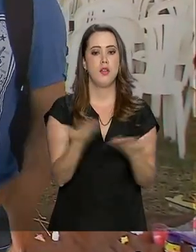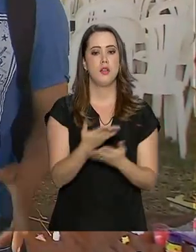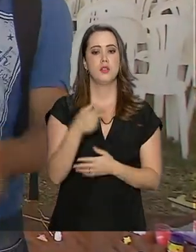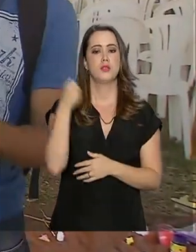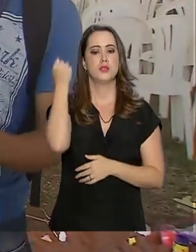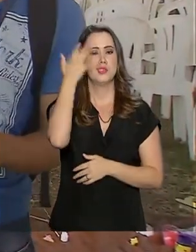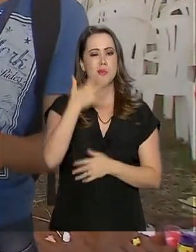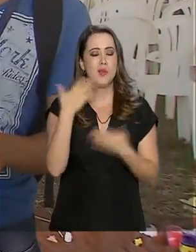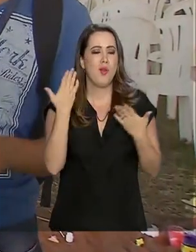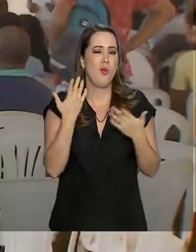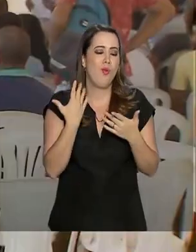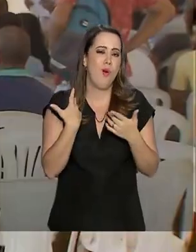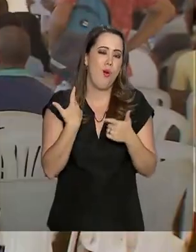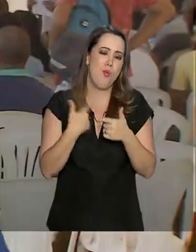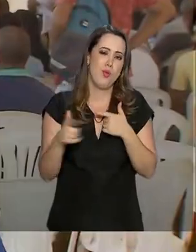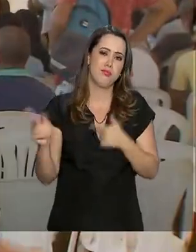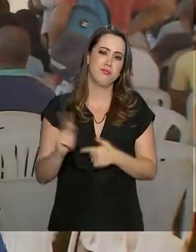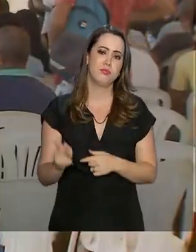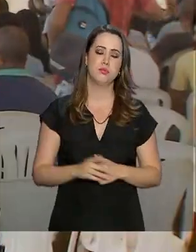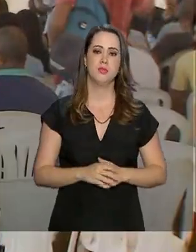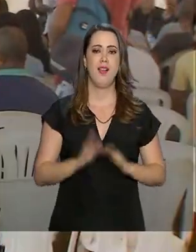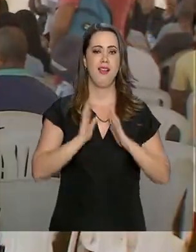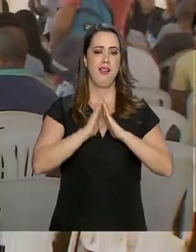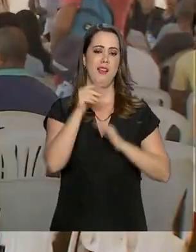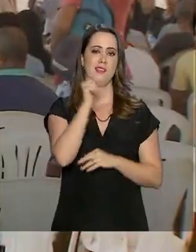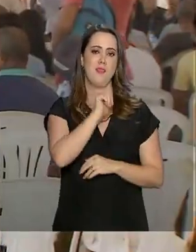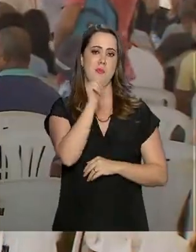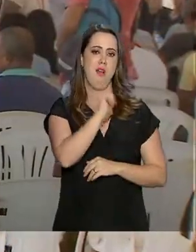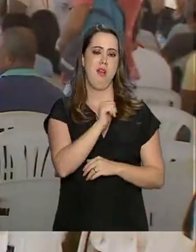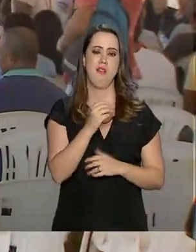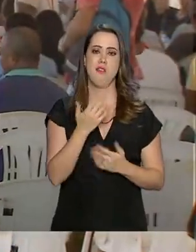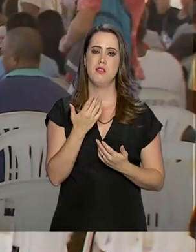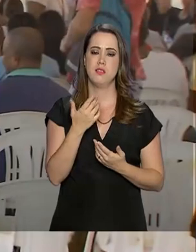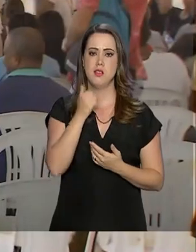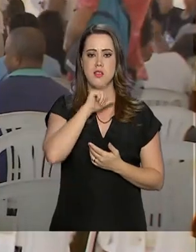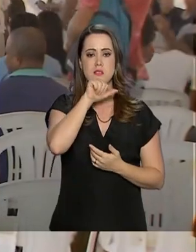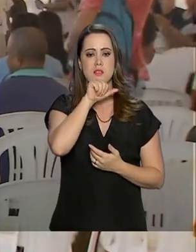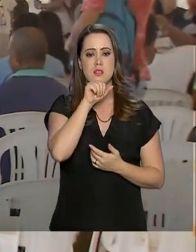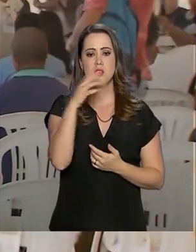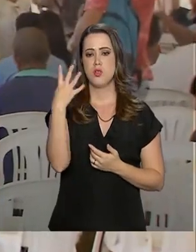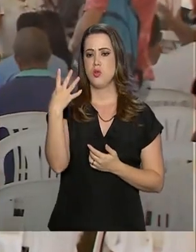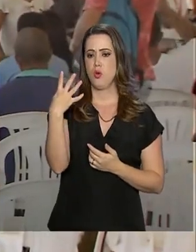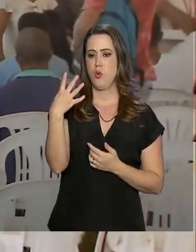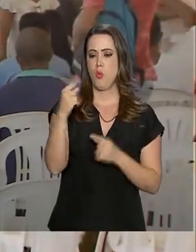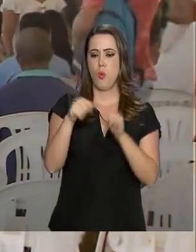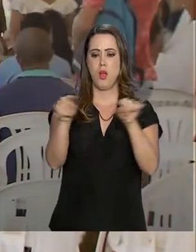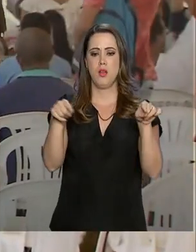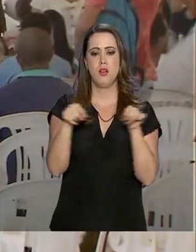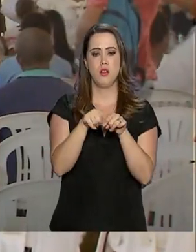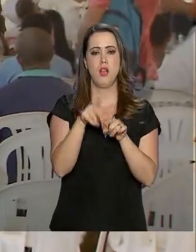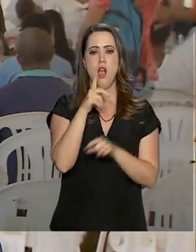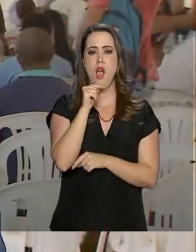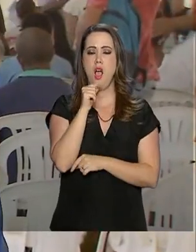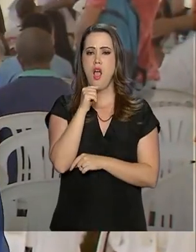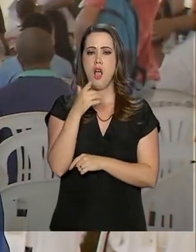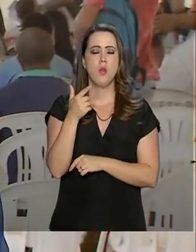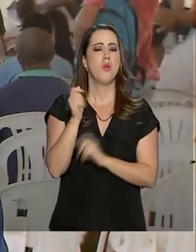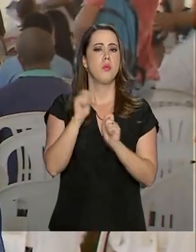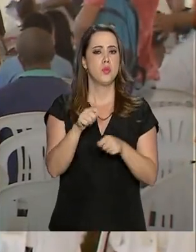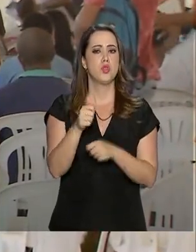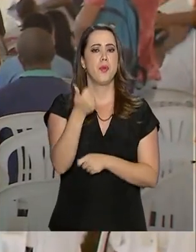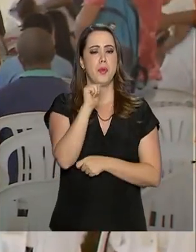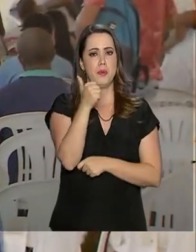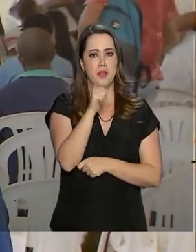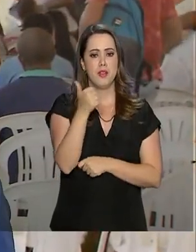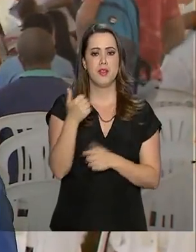contabiliza o prejuízo. A casa da minha mãe não era... 4 cômodos no fundo, era uma água limpinha que dava para você beber lá no